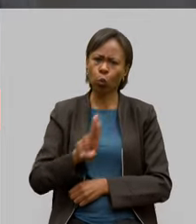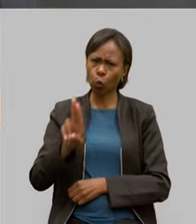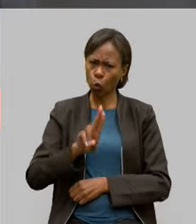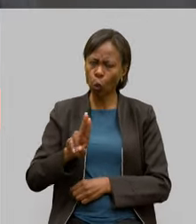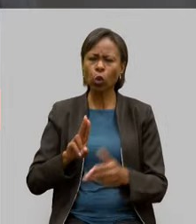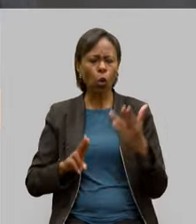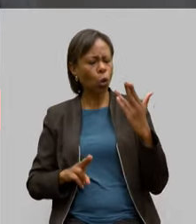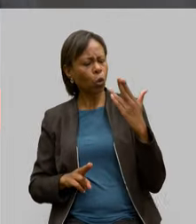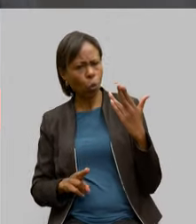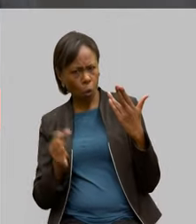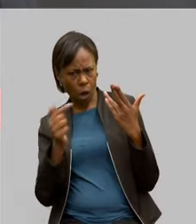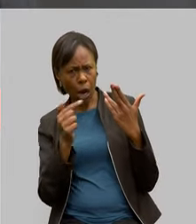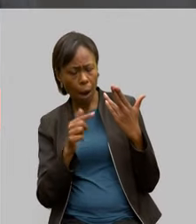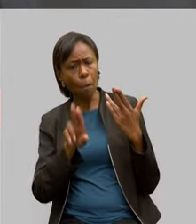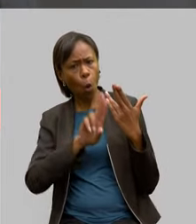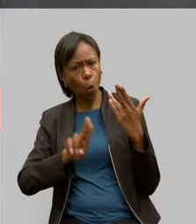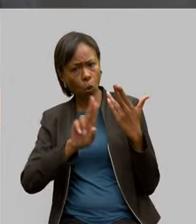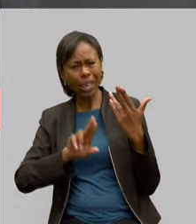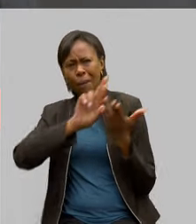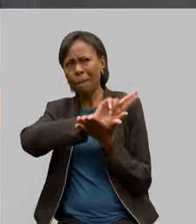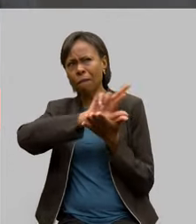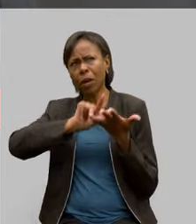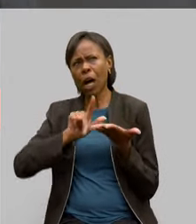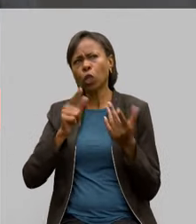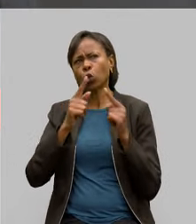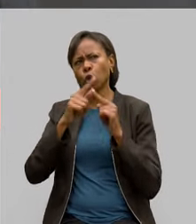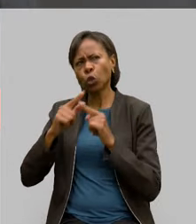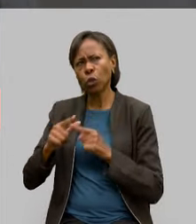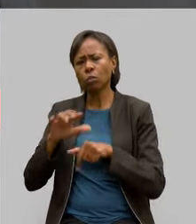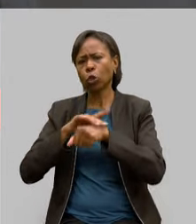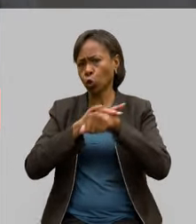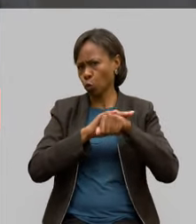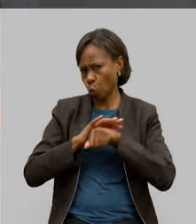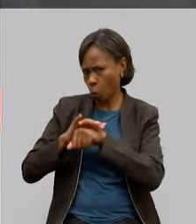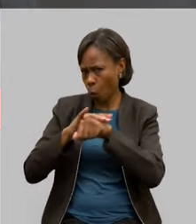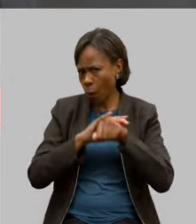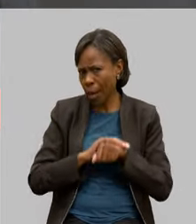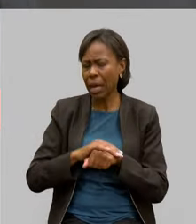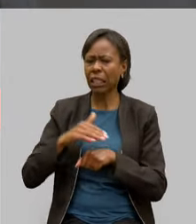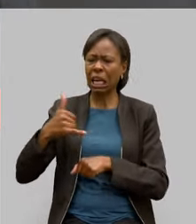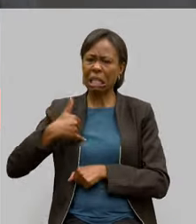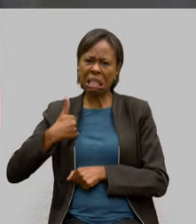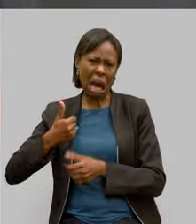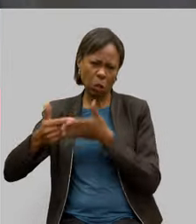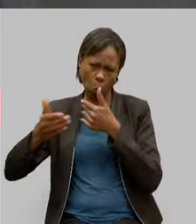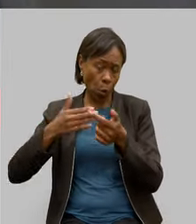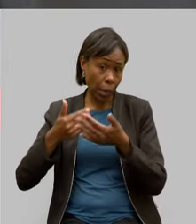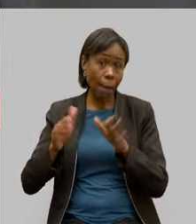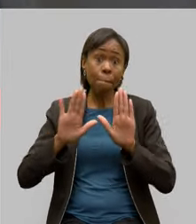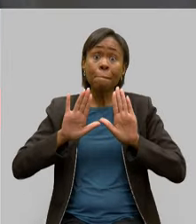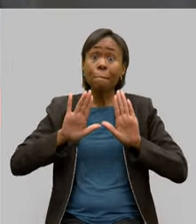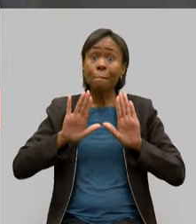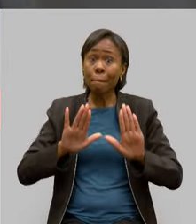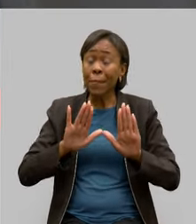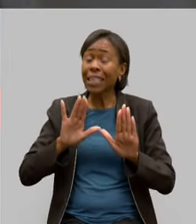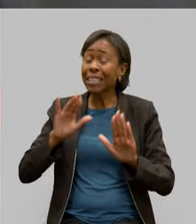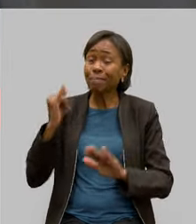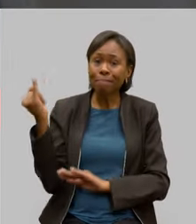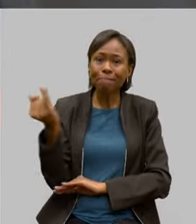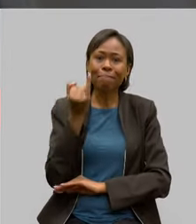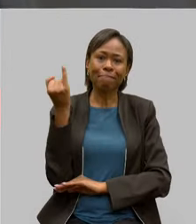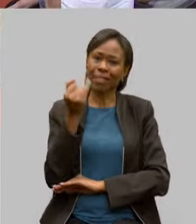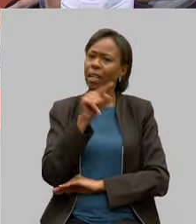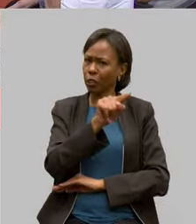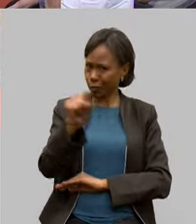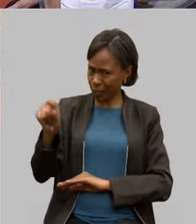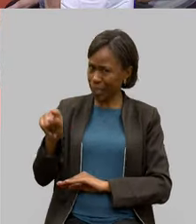cannabidiol para várias doenças para vários momentos para várias faixas etárias mas é essencial e aqui eu convido a